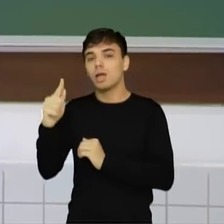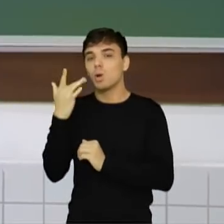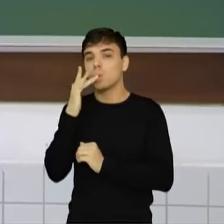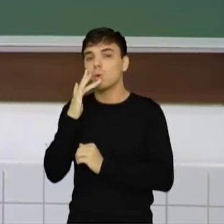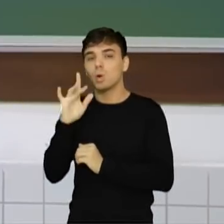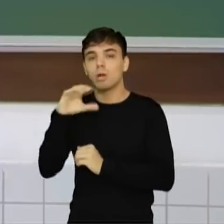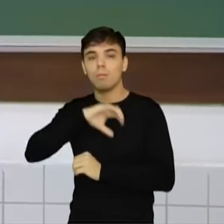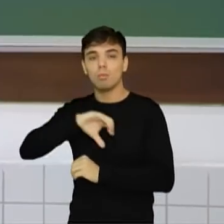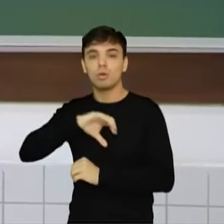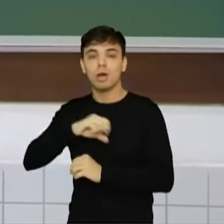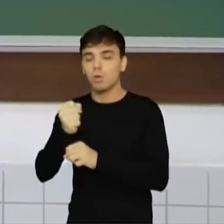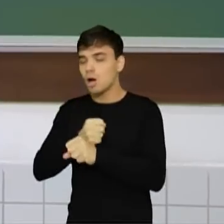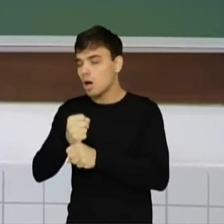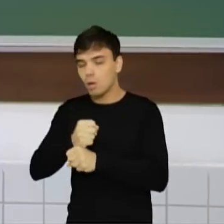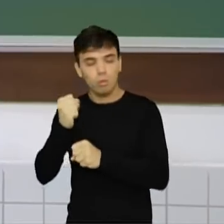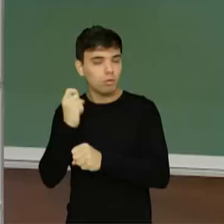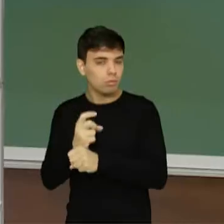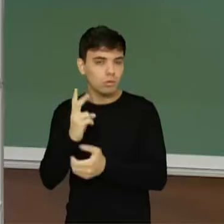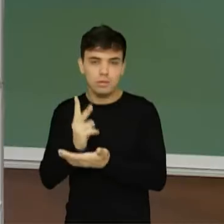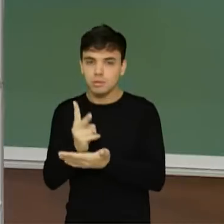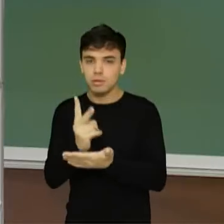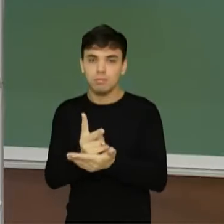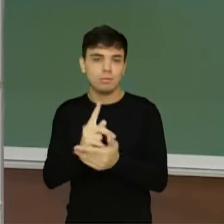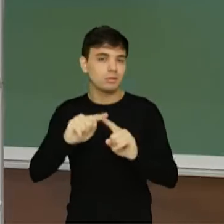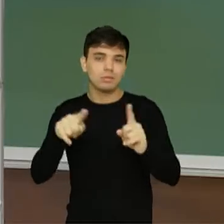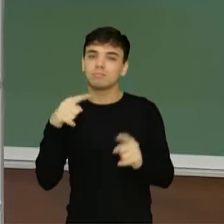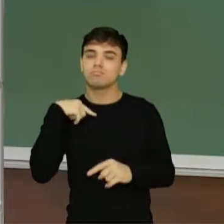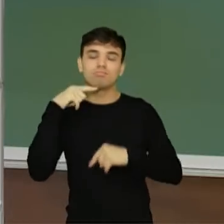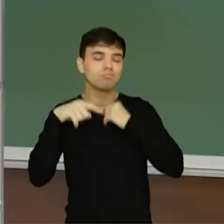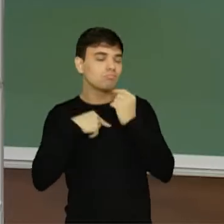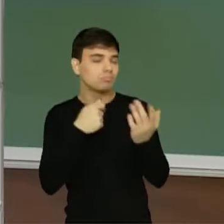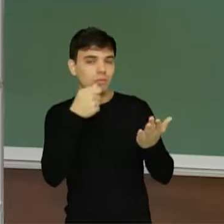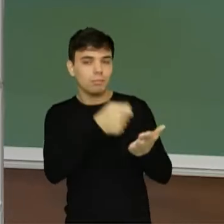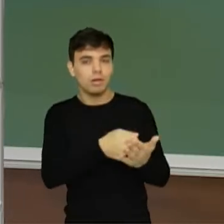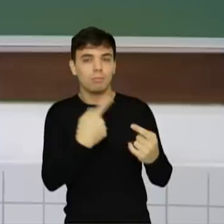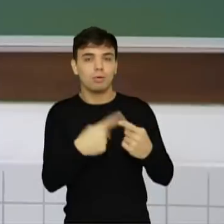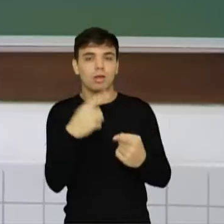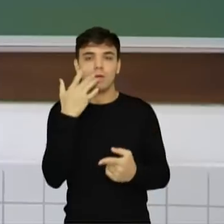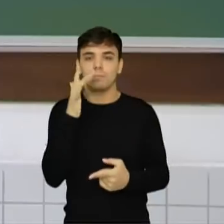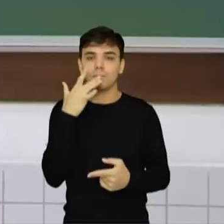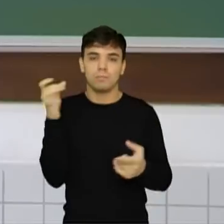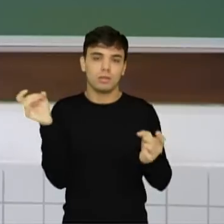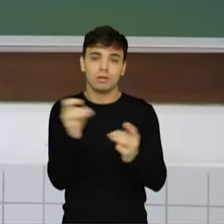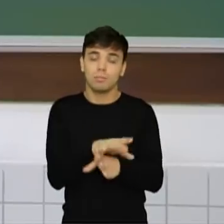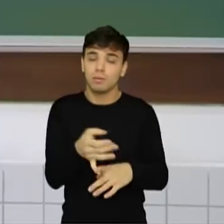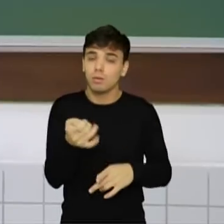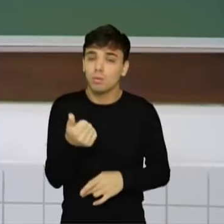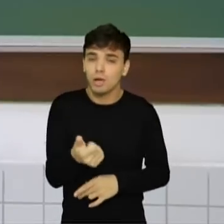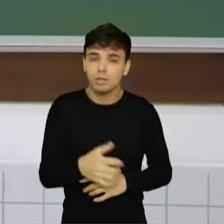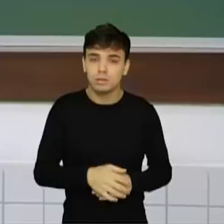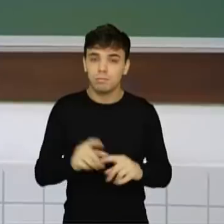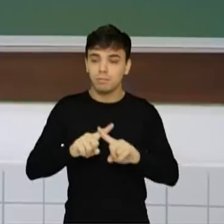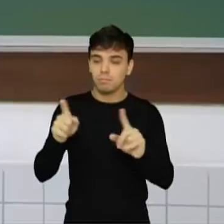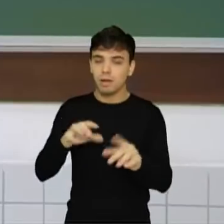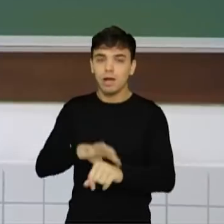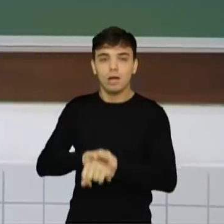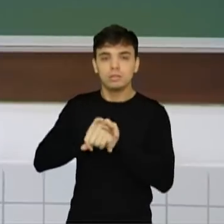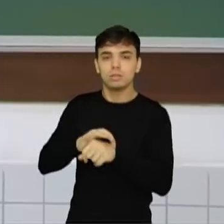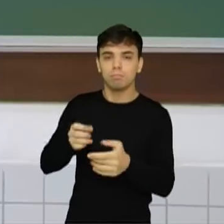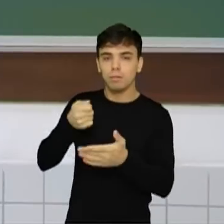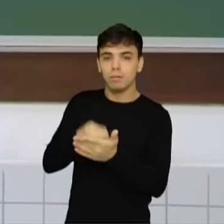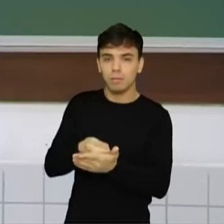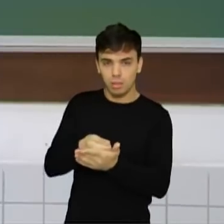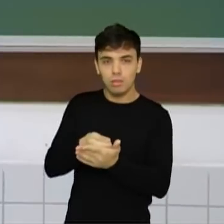aí. Tá? Eles não estavam conseguindo pagar, porque estava acabando o ouro. O que Portugal vai fazer? Para garantir o pagamento da dívida, eles